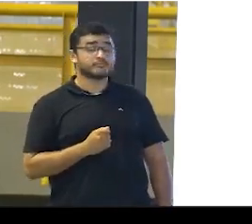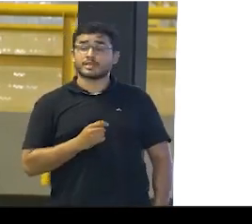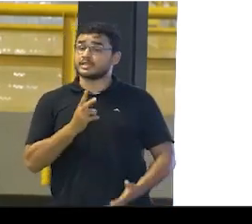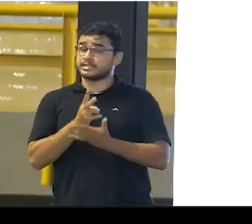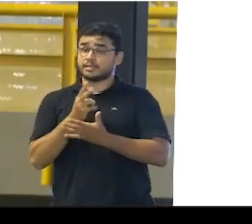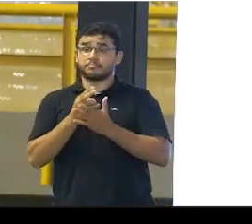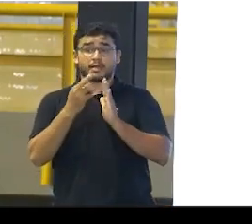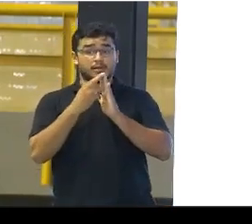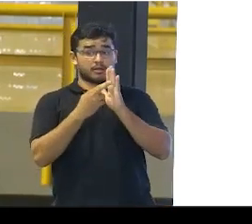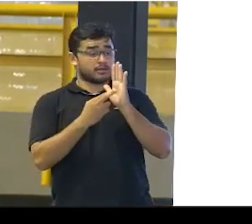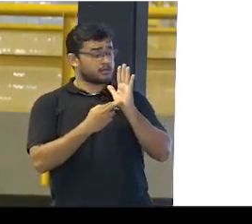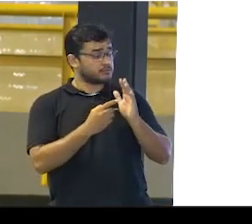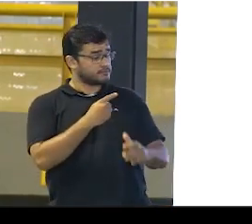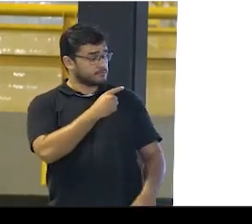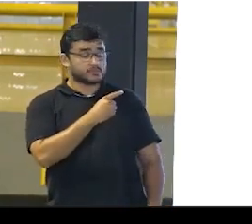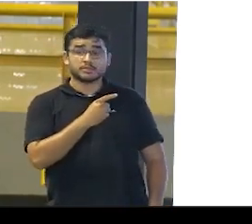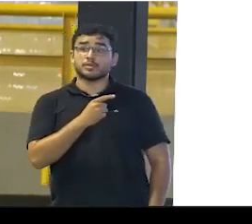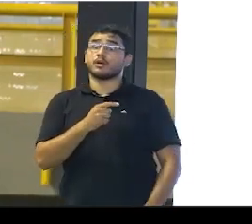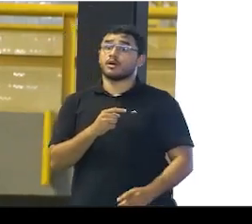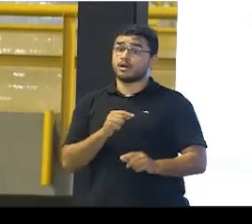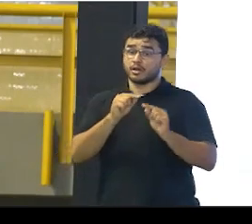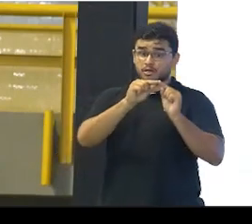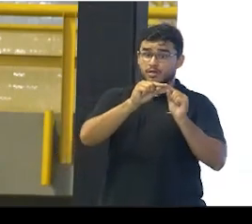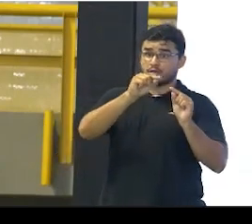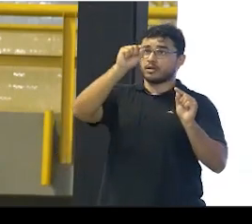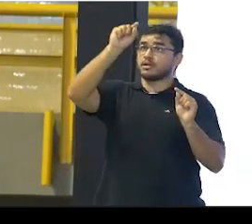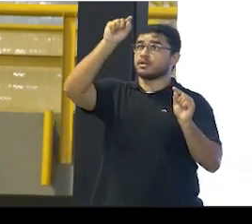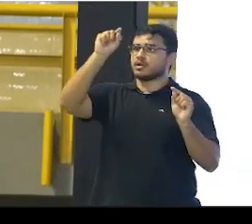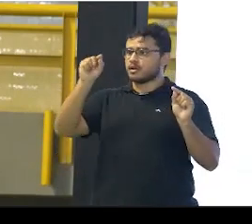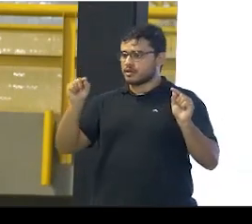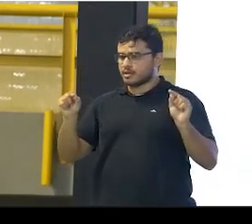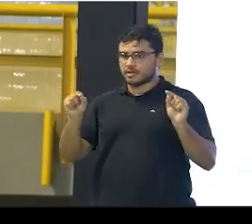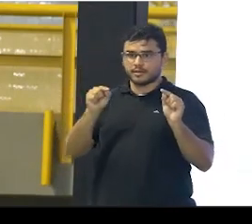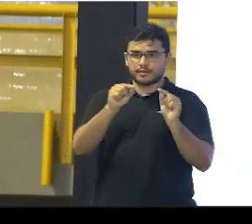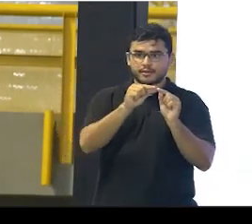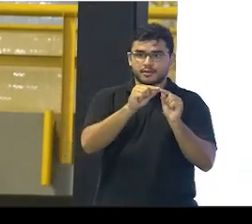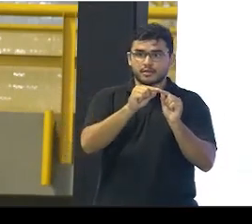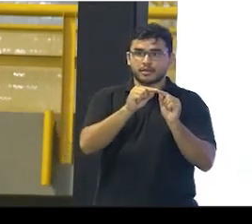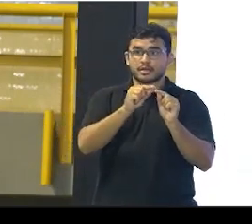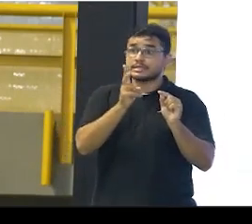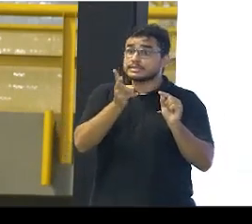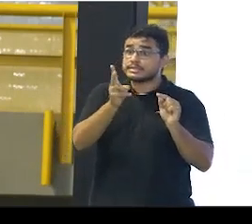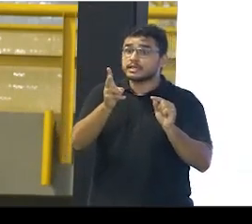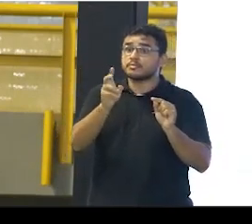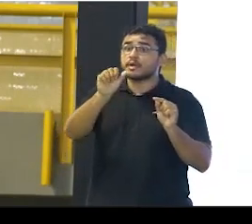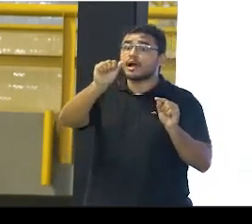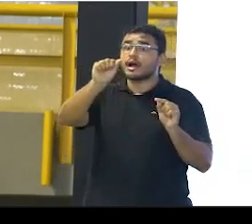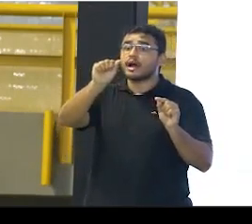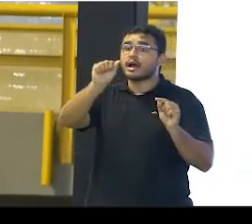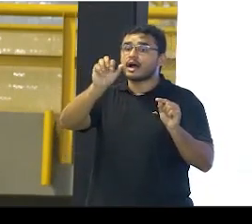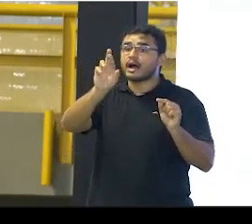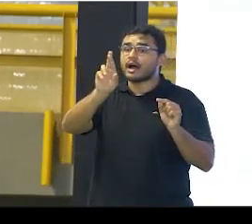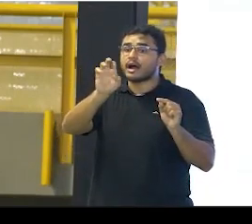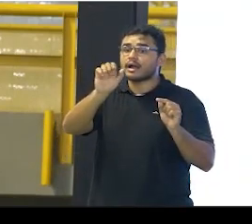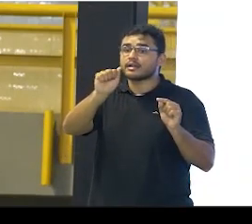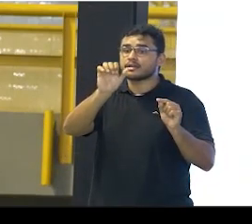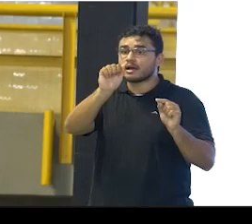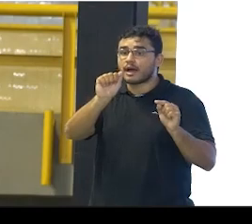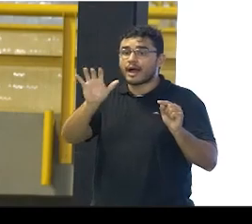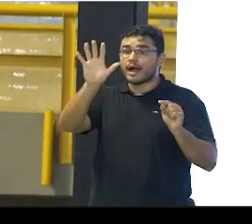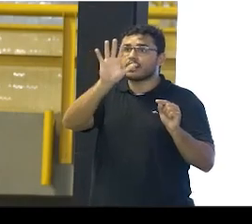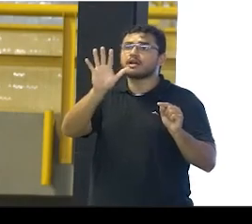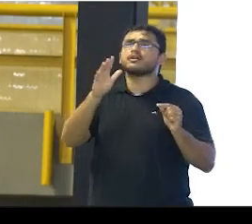quadrado. O quadrado, gente, ele tem todos os lados iguais e todos os ângulos iguais, mas